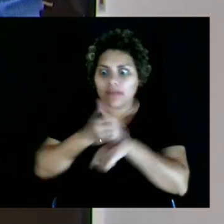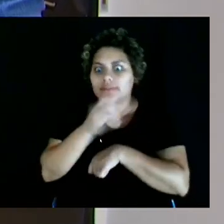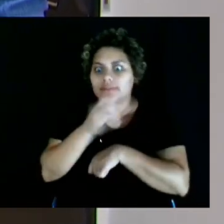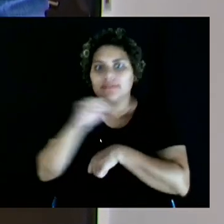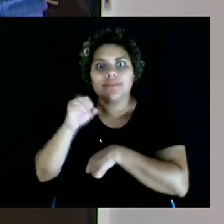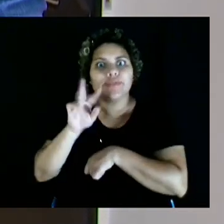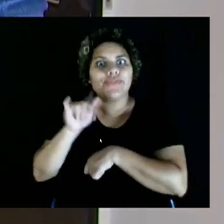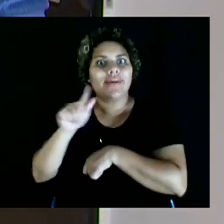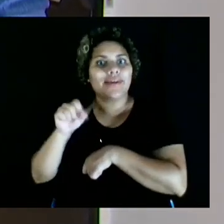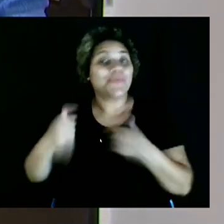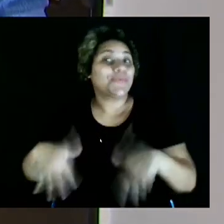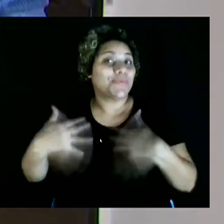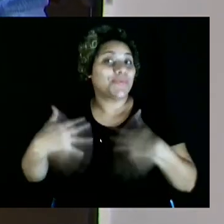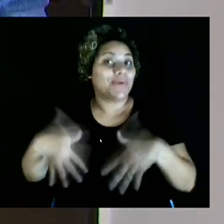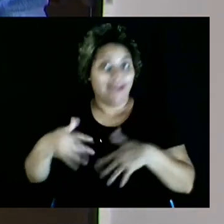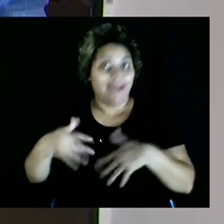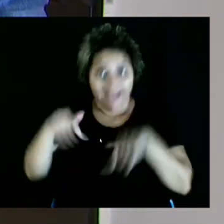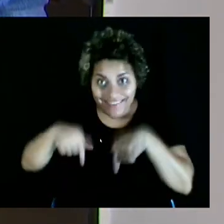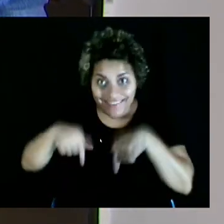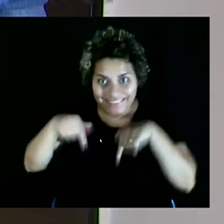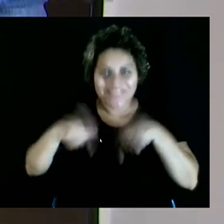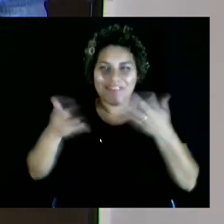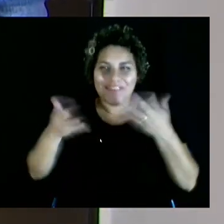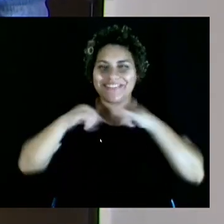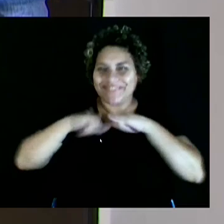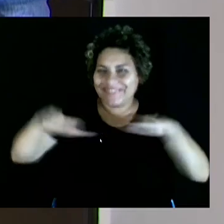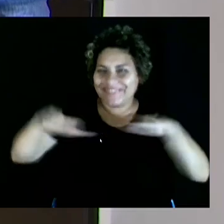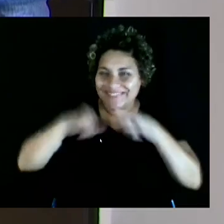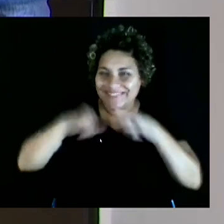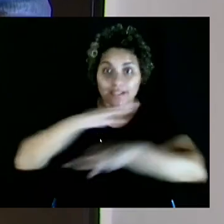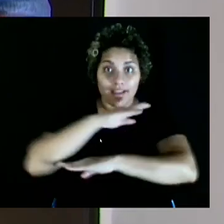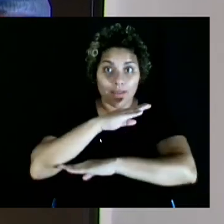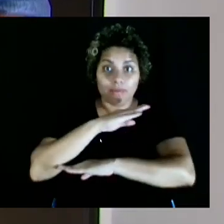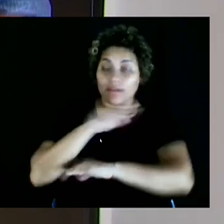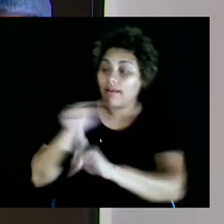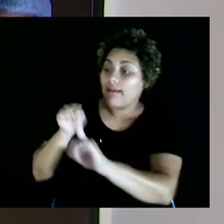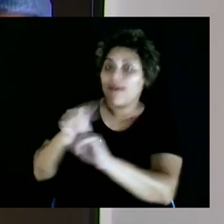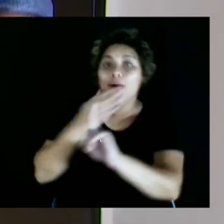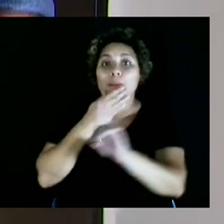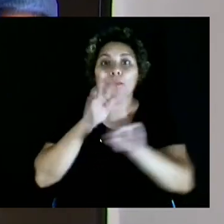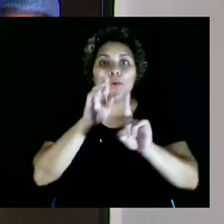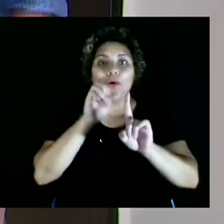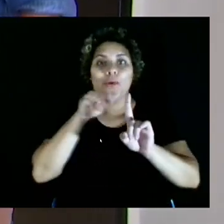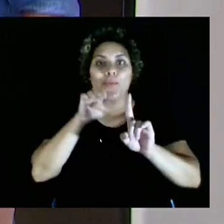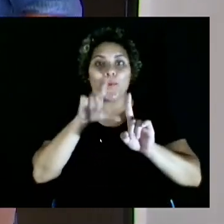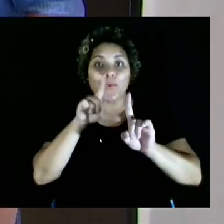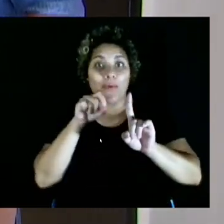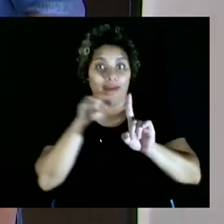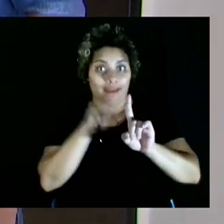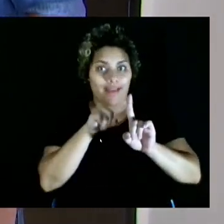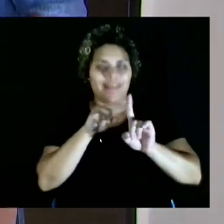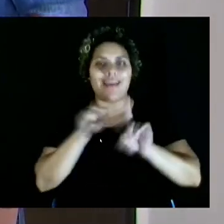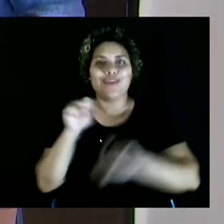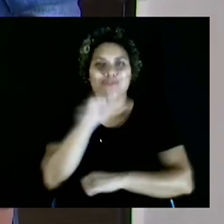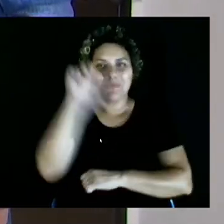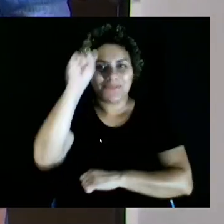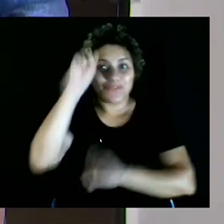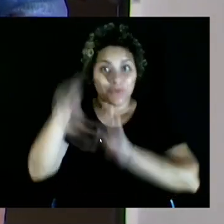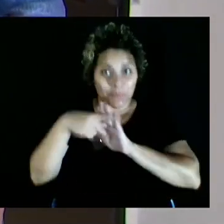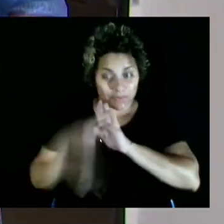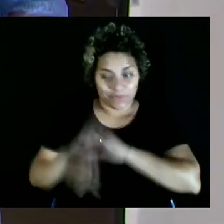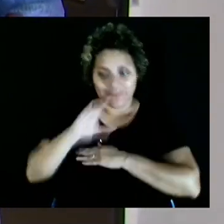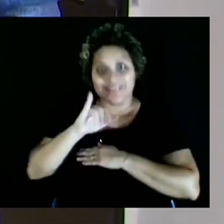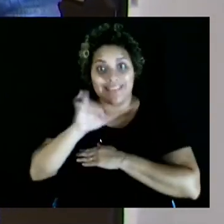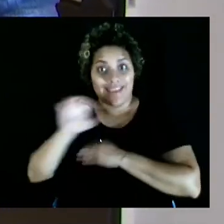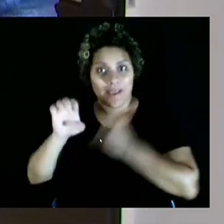Câmara Notícia, o Rômulo Santana, que é supervisor do CIEE, para falar justamente a respeito disso. É isso mesmo,